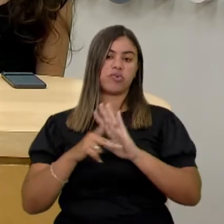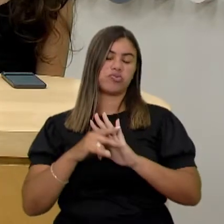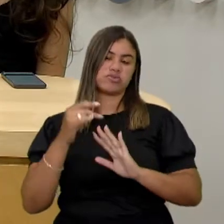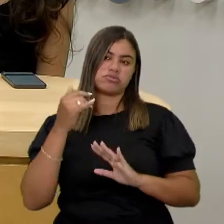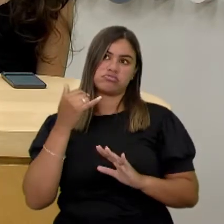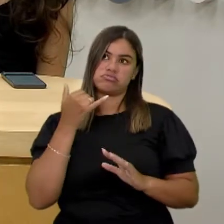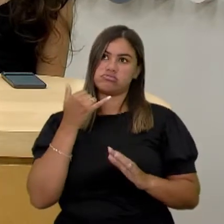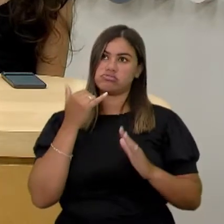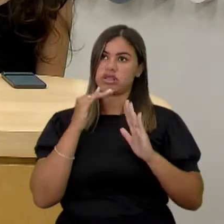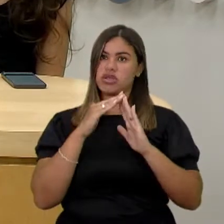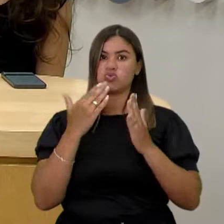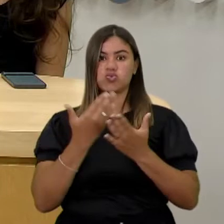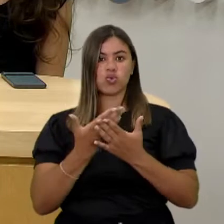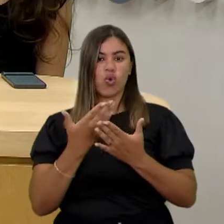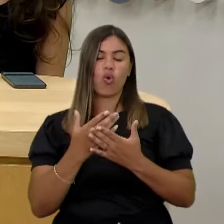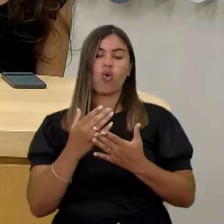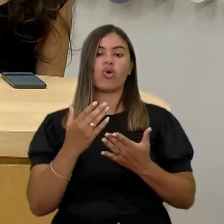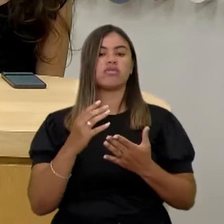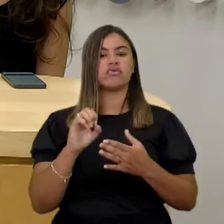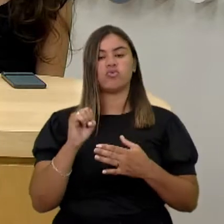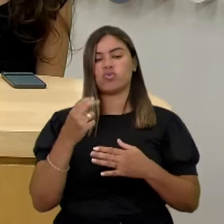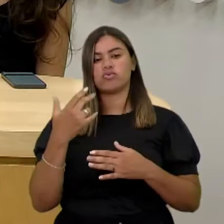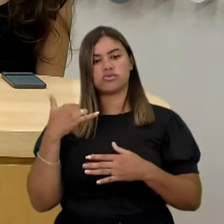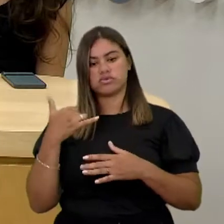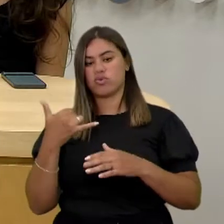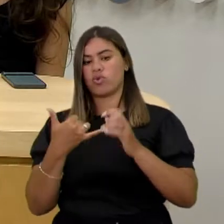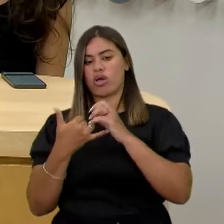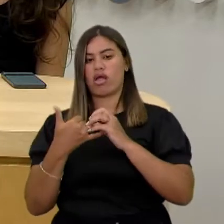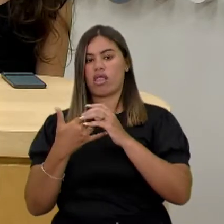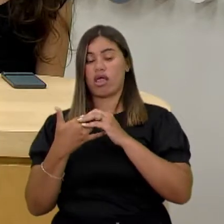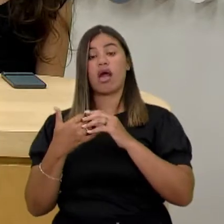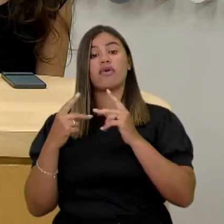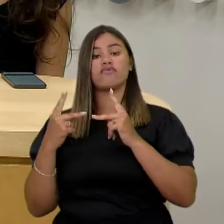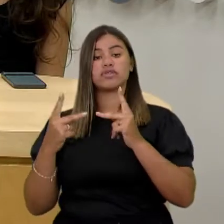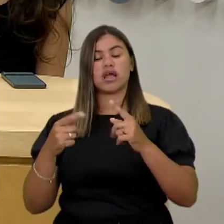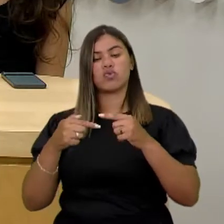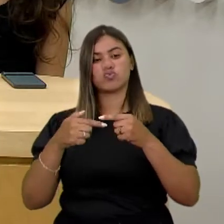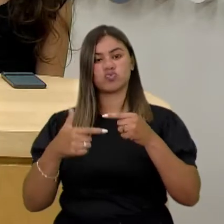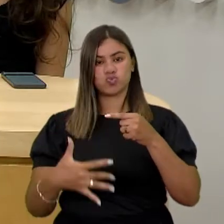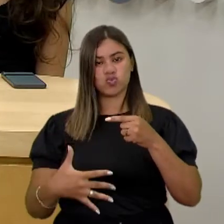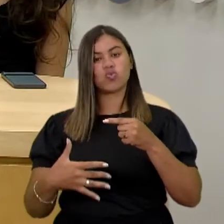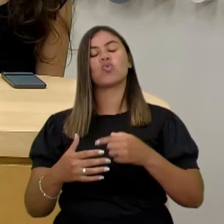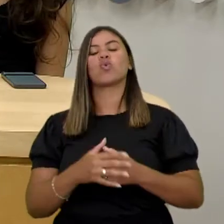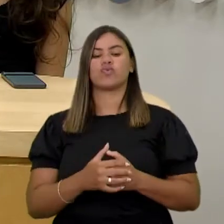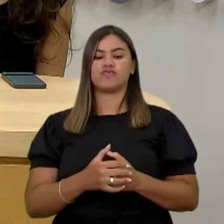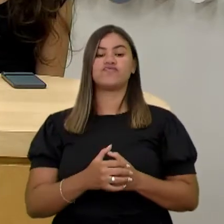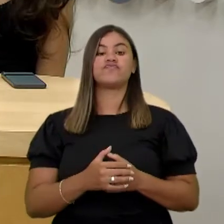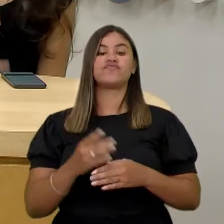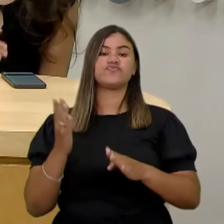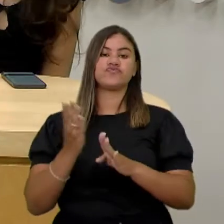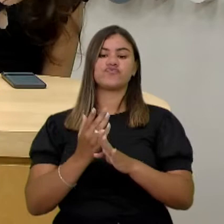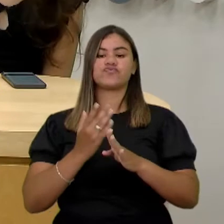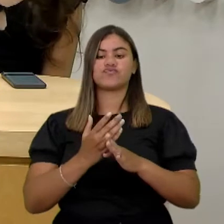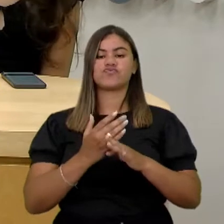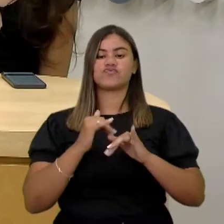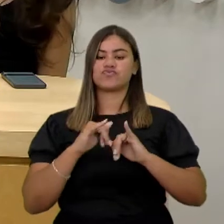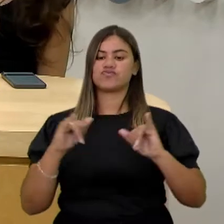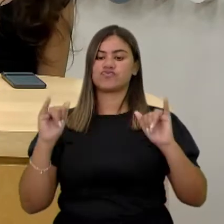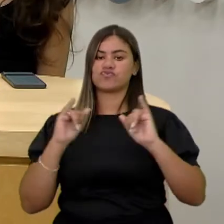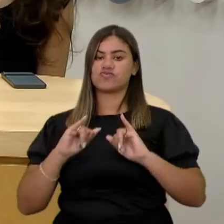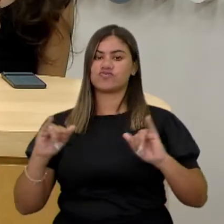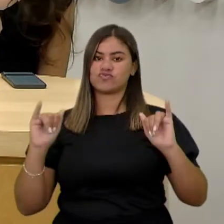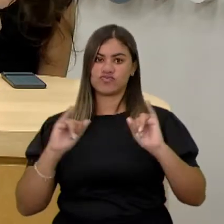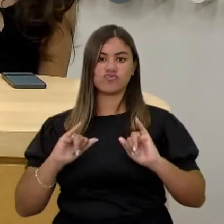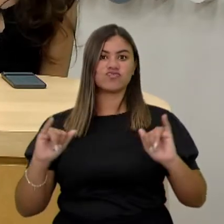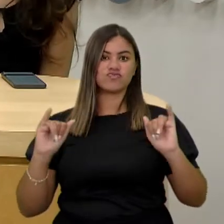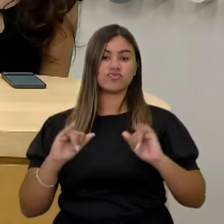smartphone e visitassem os sites desses jornais. Jogasse lá no Google, Daily News, e encontrar essas notícias. Você deu o nome dos jornais?